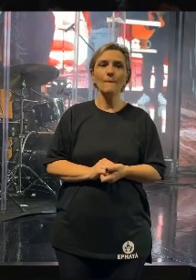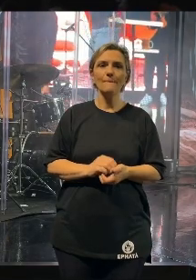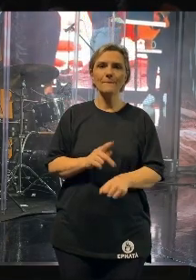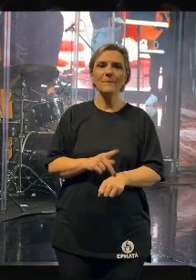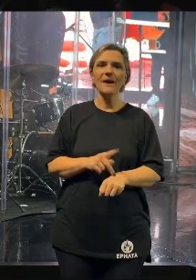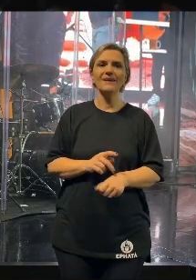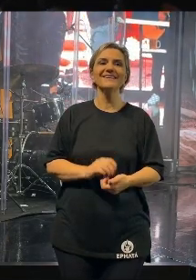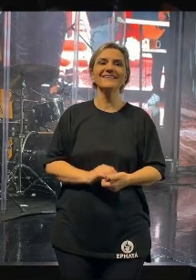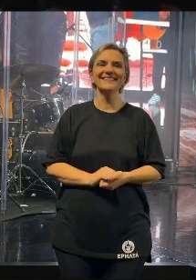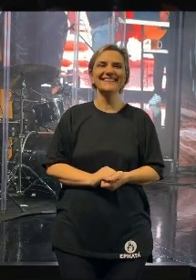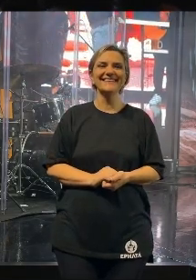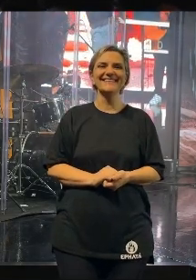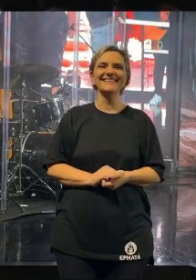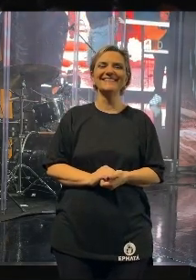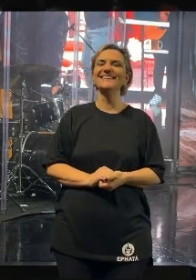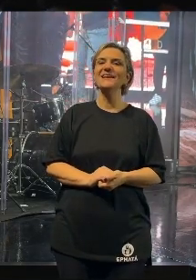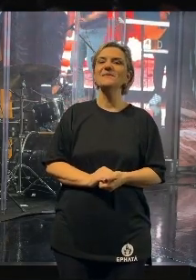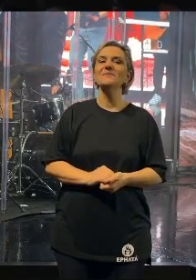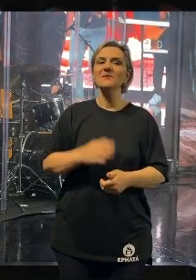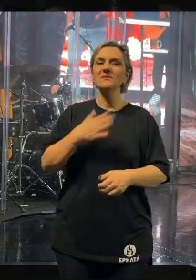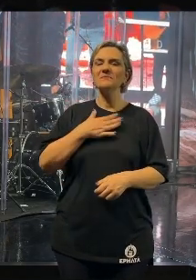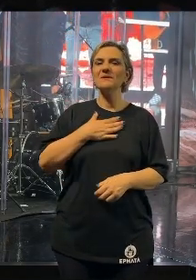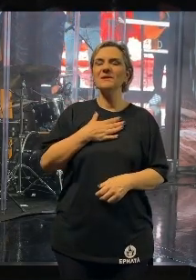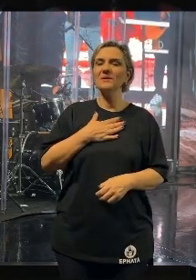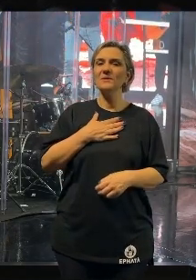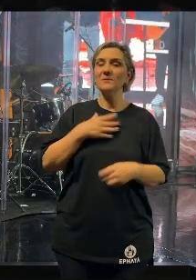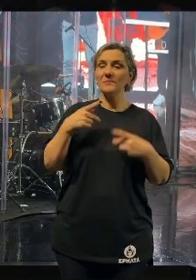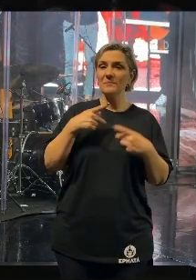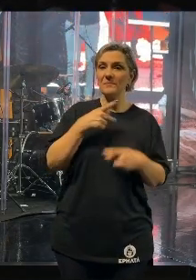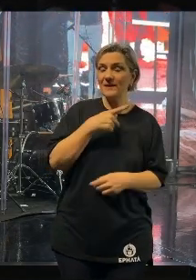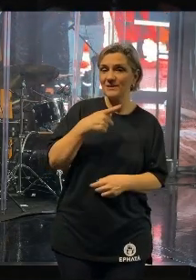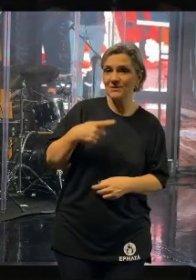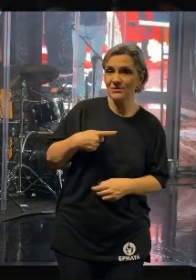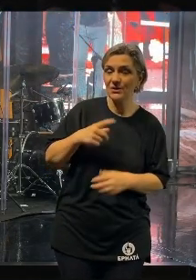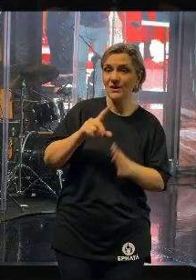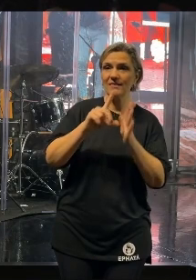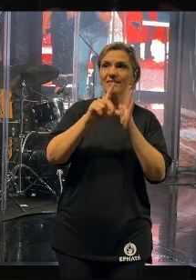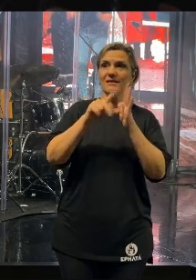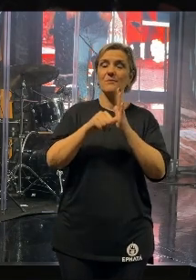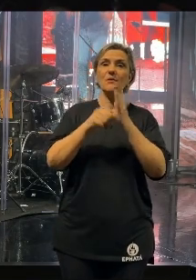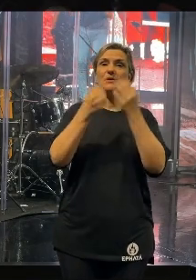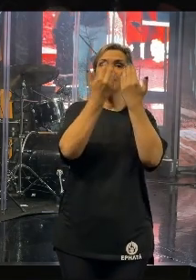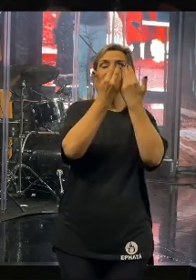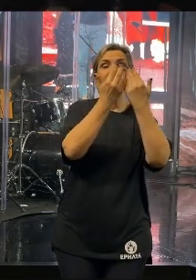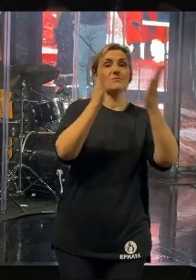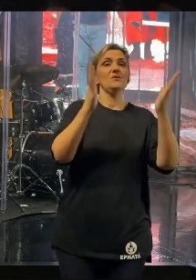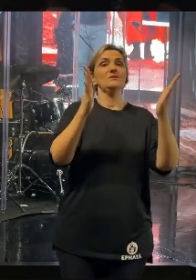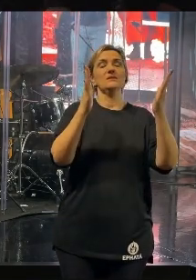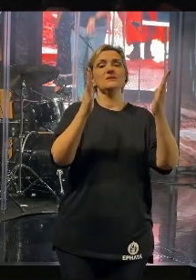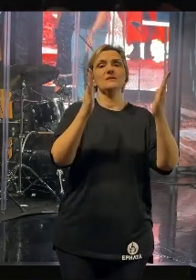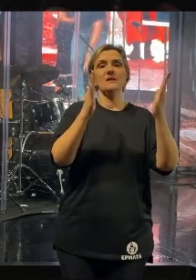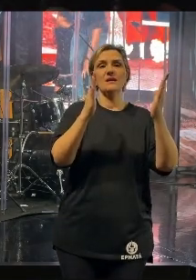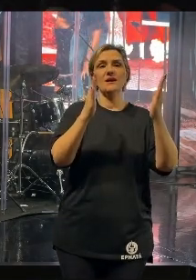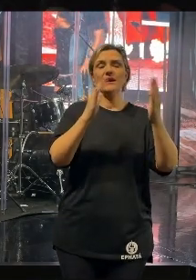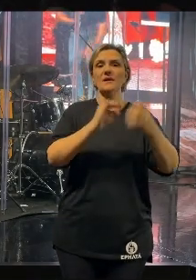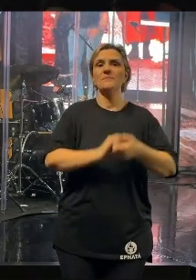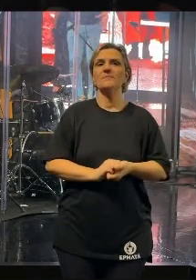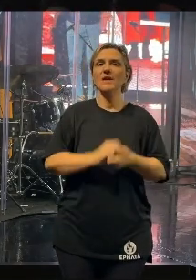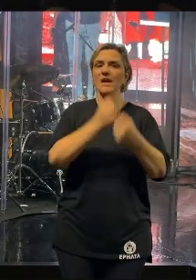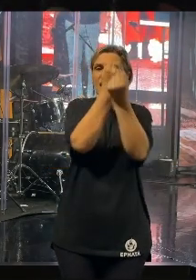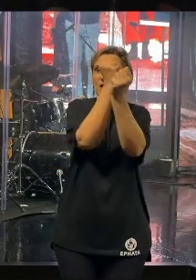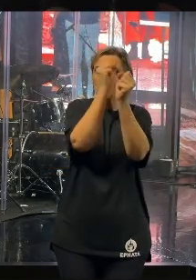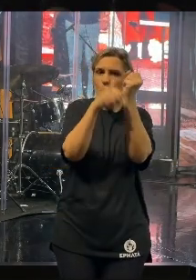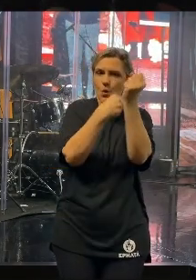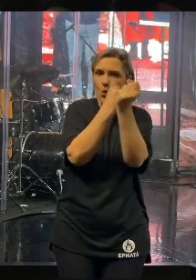depois, eu já estou terminando, um minuto. Pastor, depois que as portas se abrem e as correntes